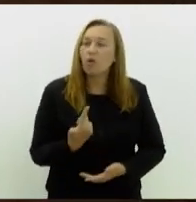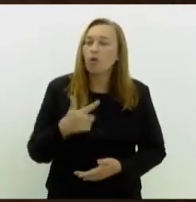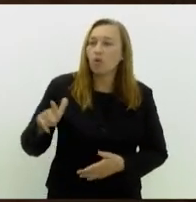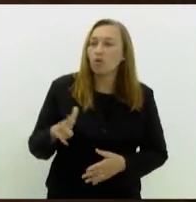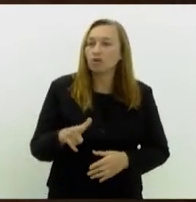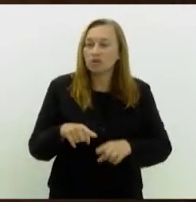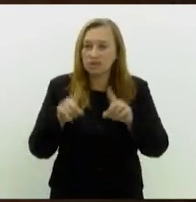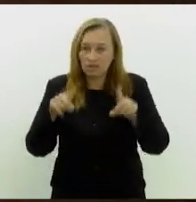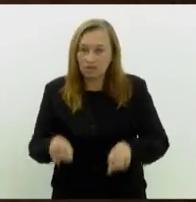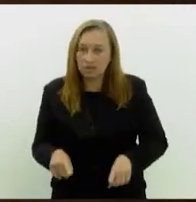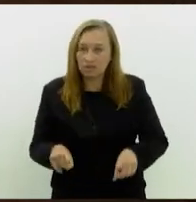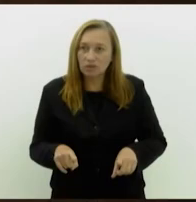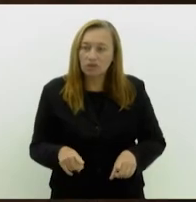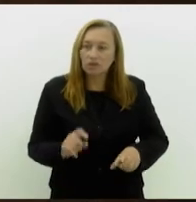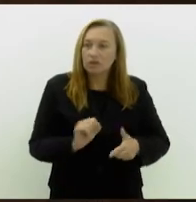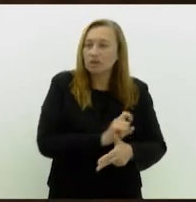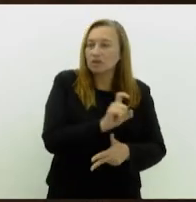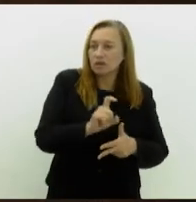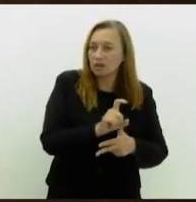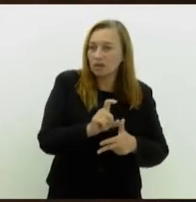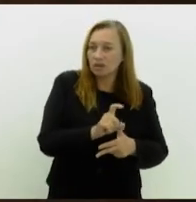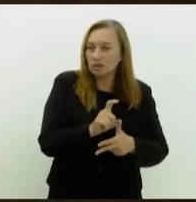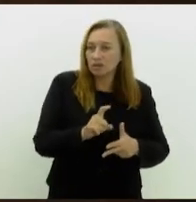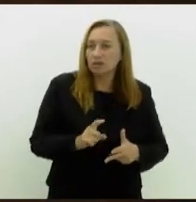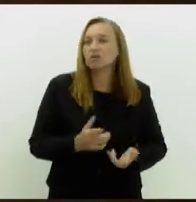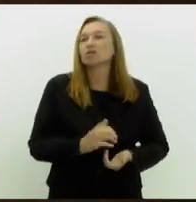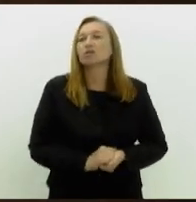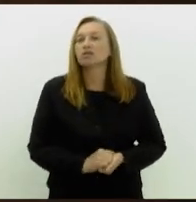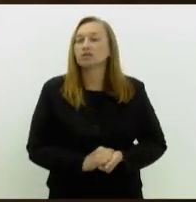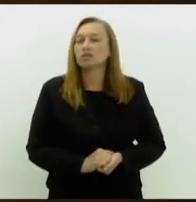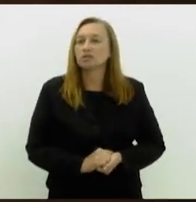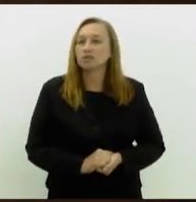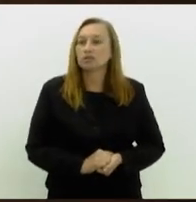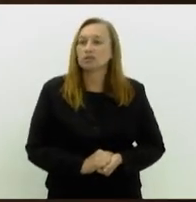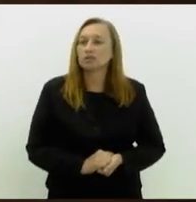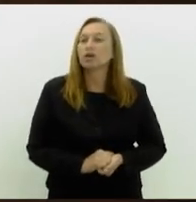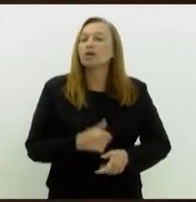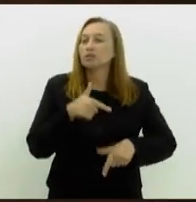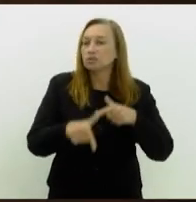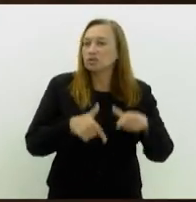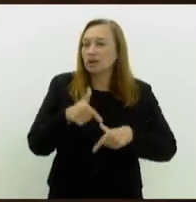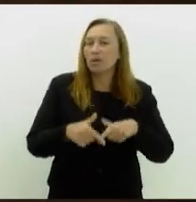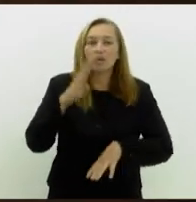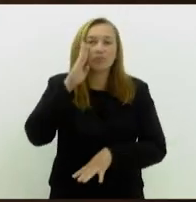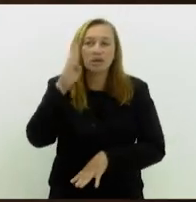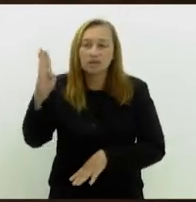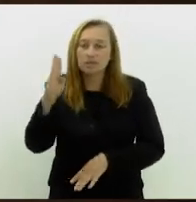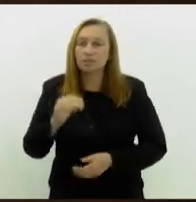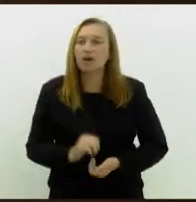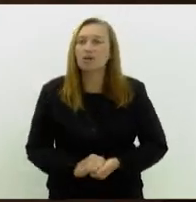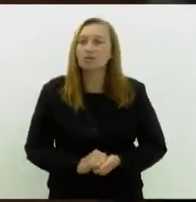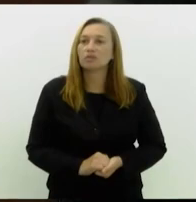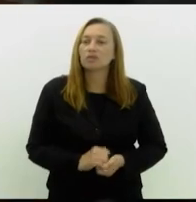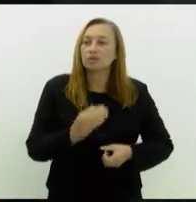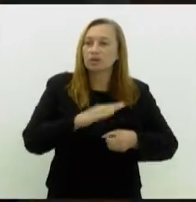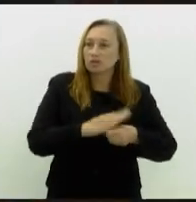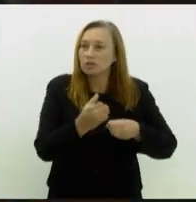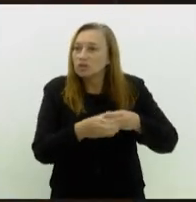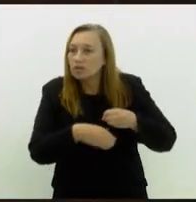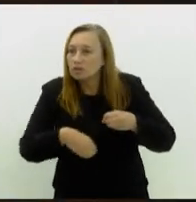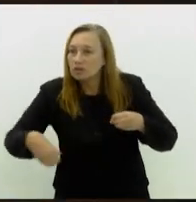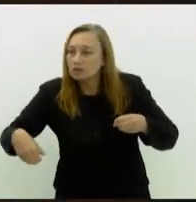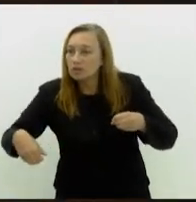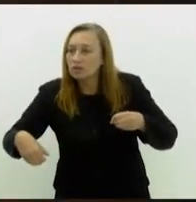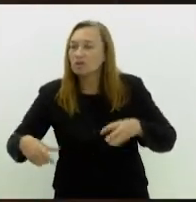que não o servidor do executivo que garante o reabastecimento dos serviços essenciais de esgoto e